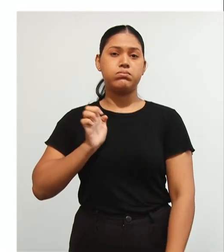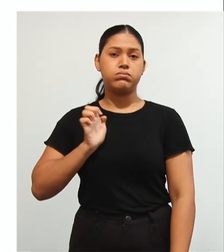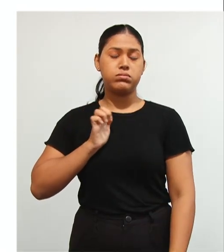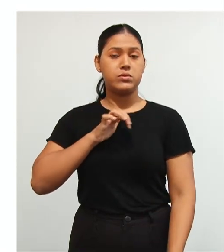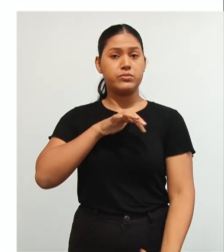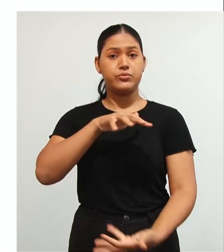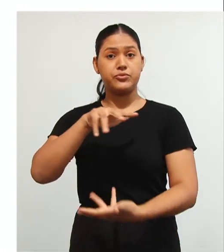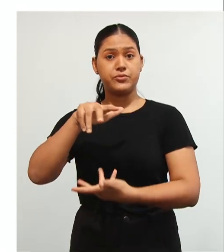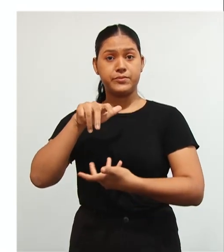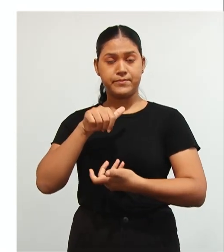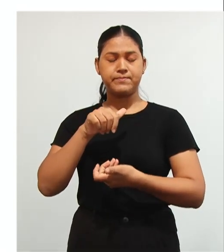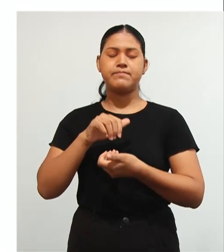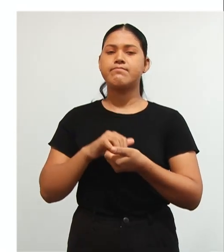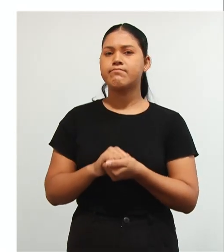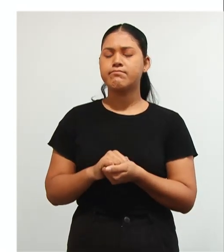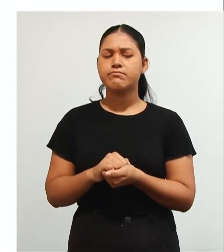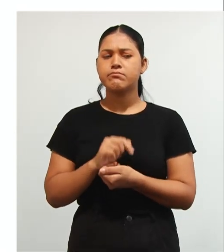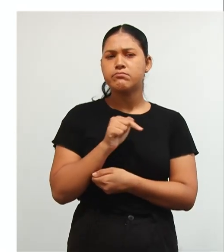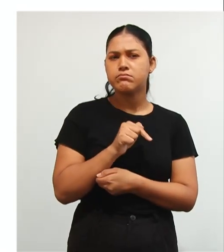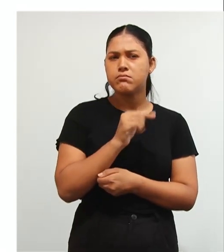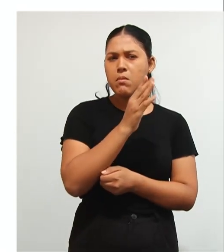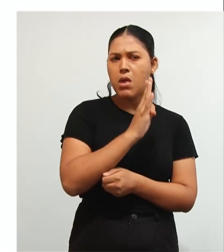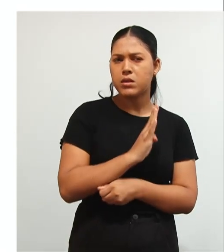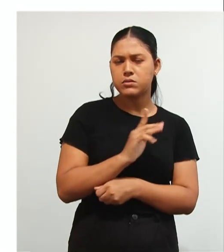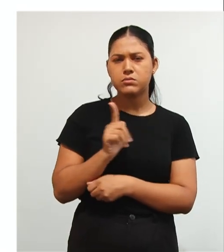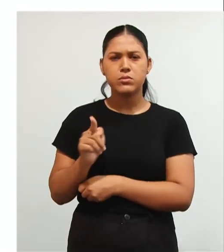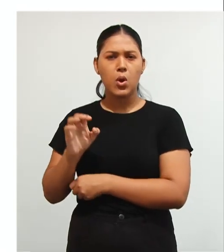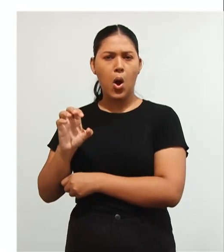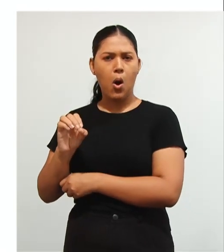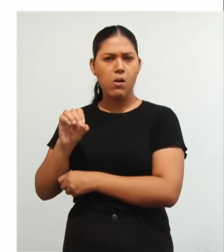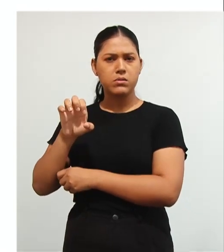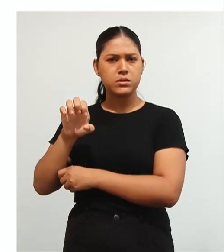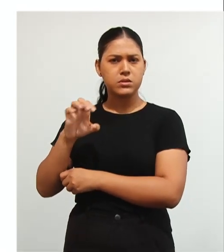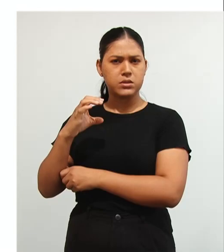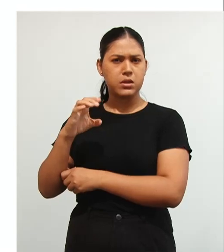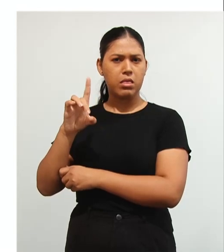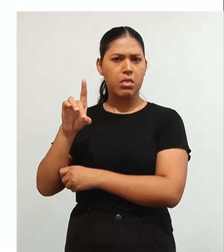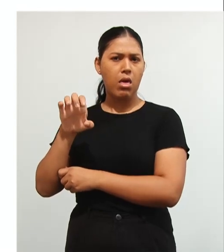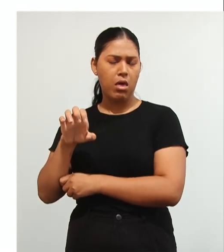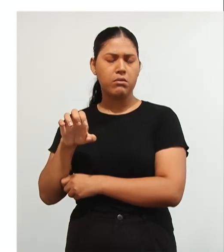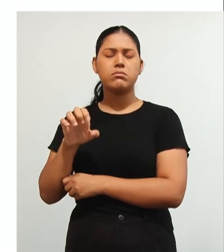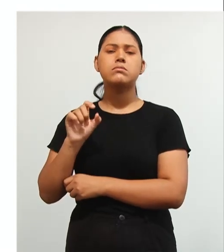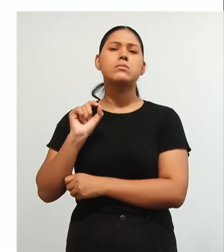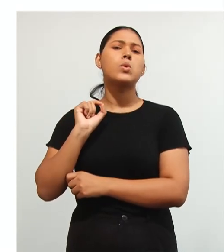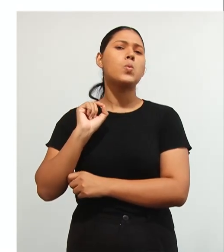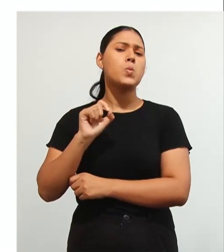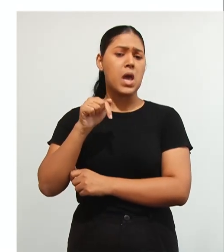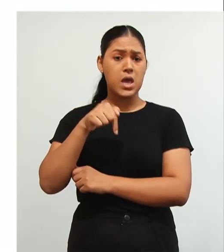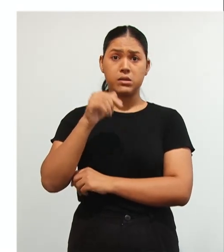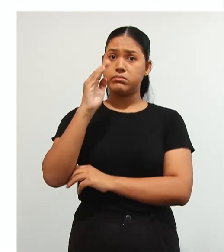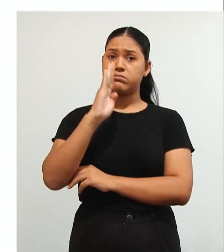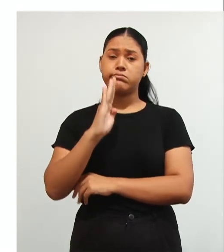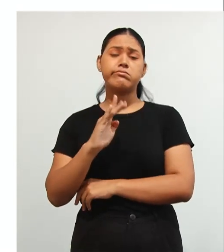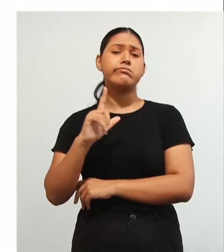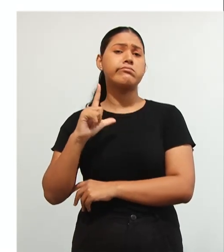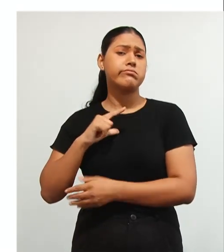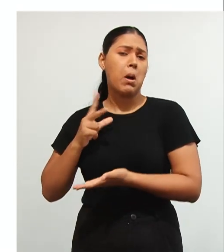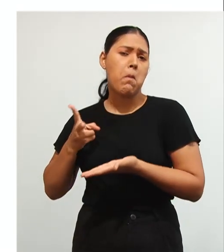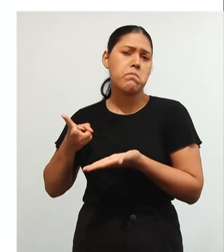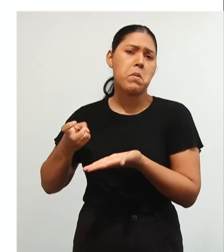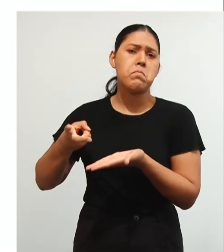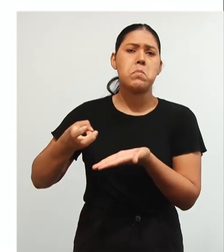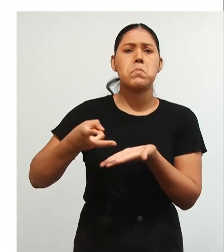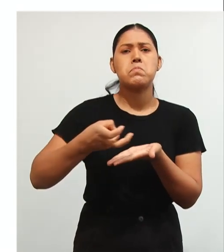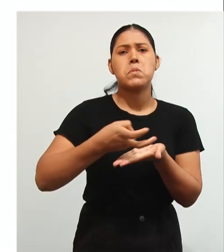O Brasil e a OCDE. Vamos falar sobre tributação? É comum ouvir que no Brasil nossa tributação é excessiva. Esse